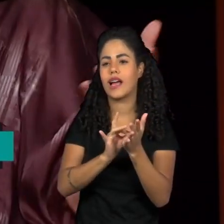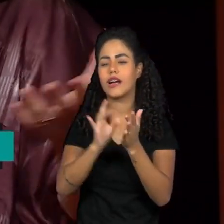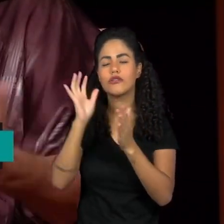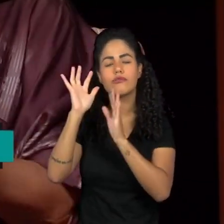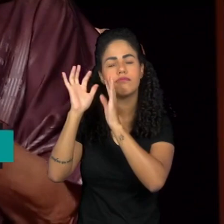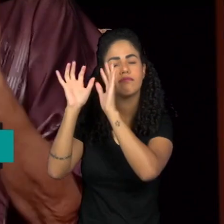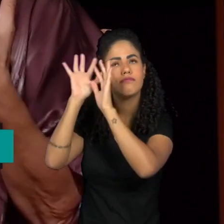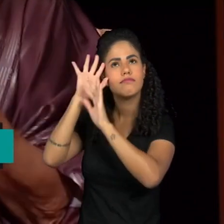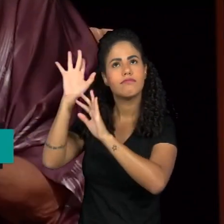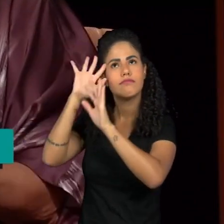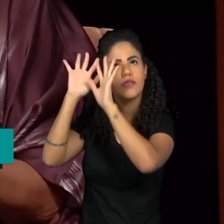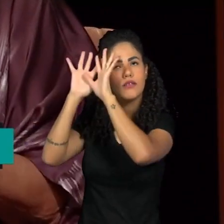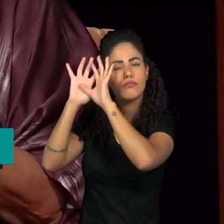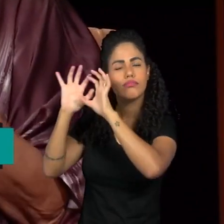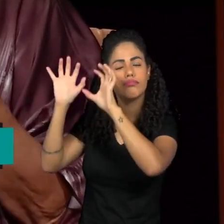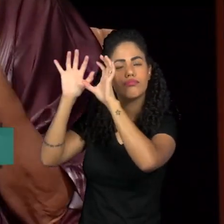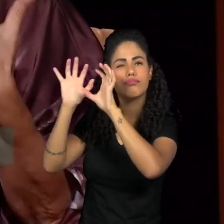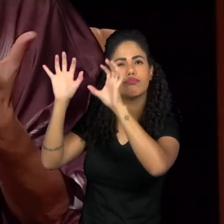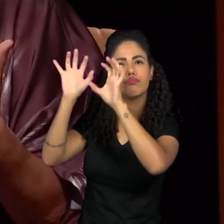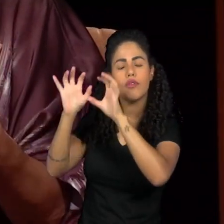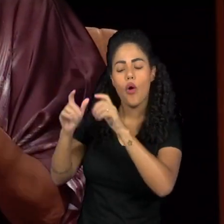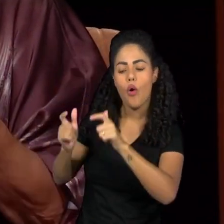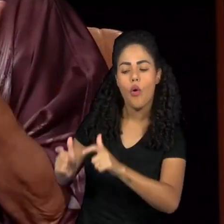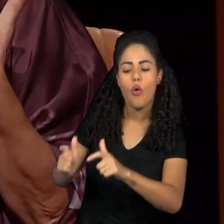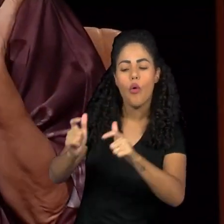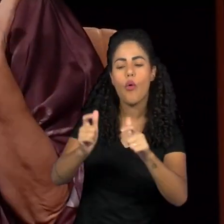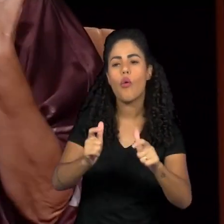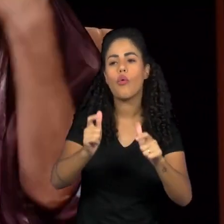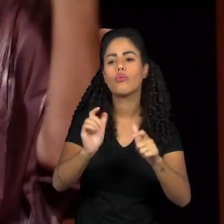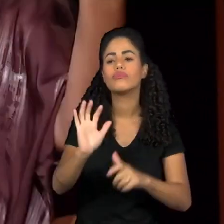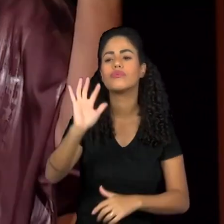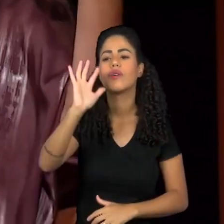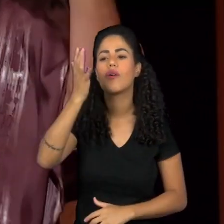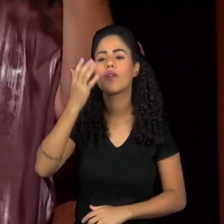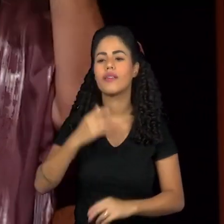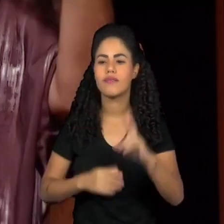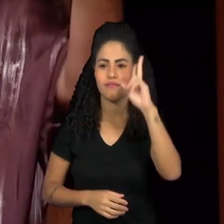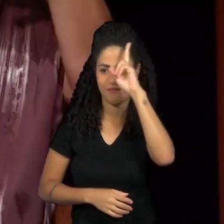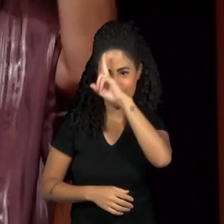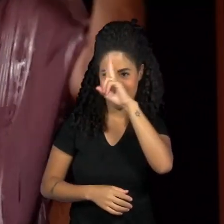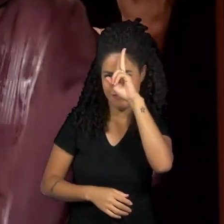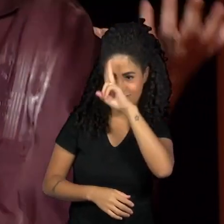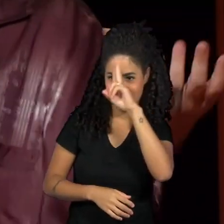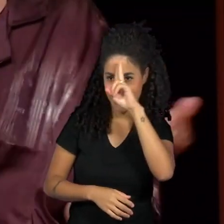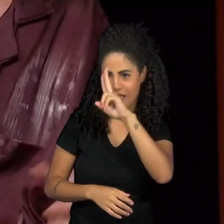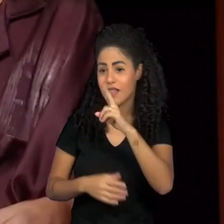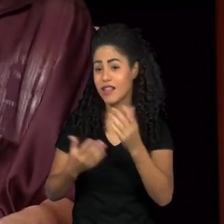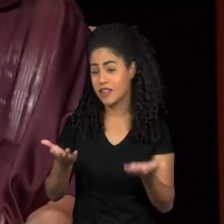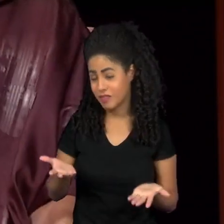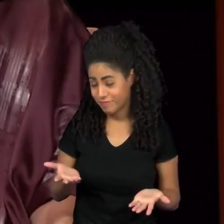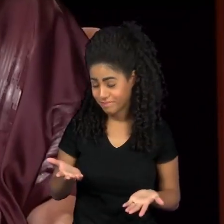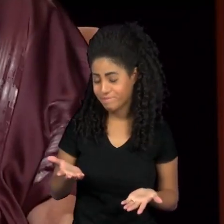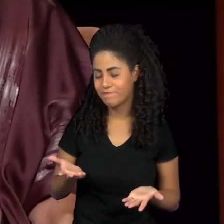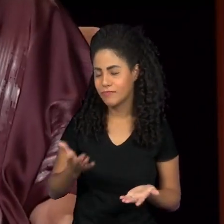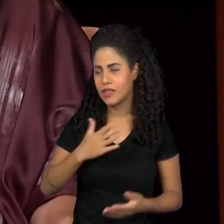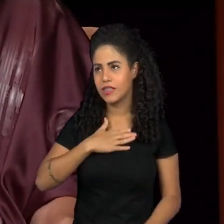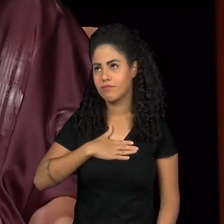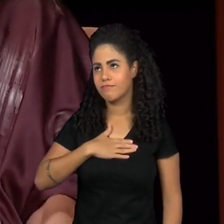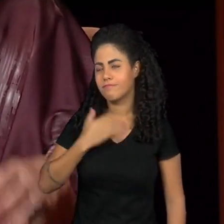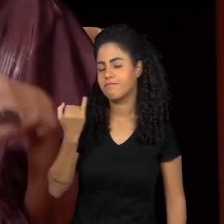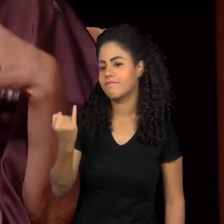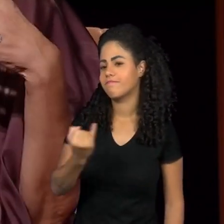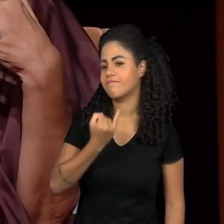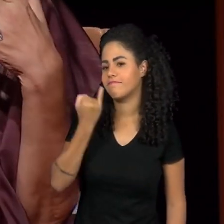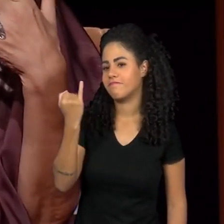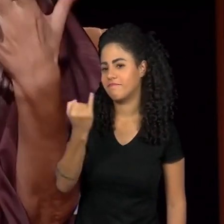pensar onde isso acontece, onde essas histórias acontecem, um cenário, né? O cenário como lugar é muito